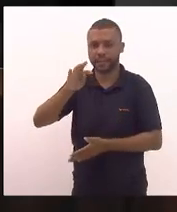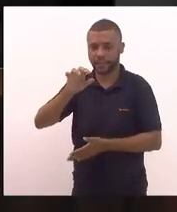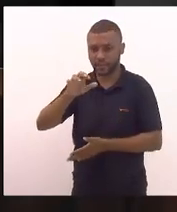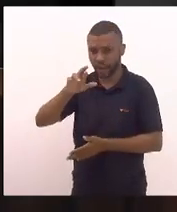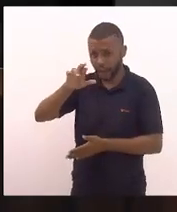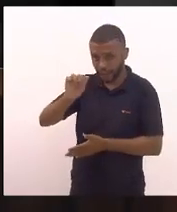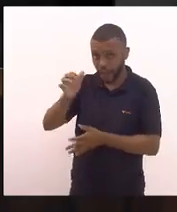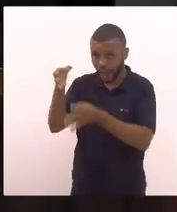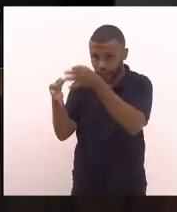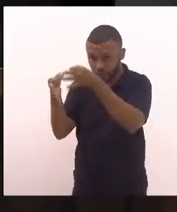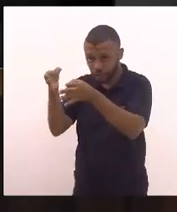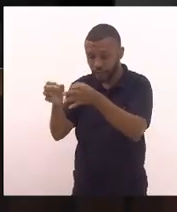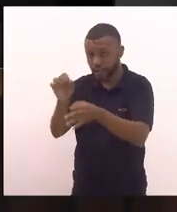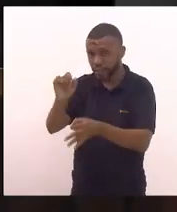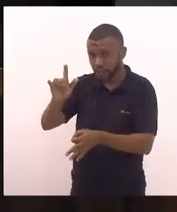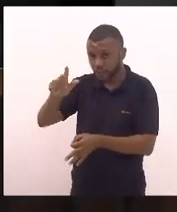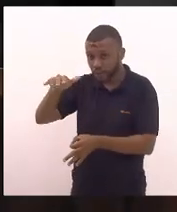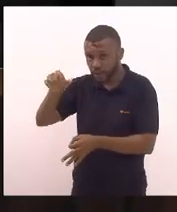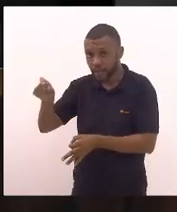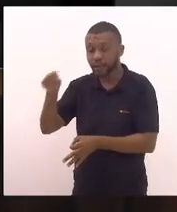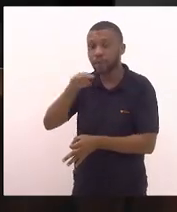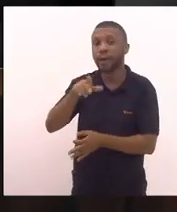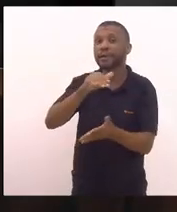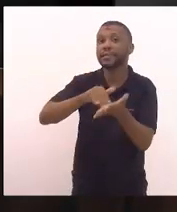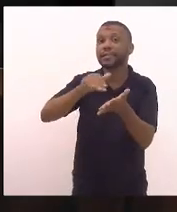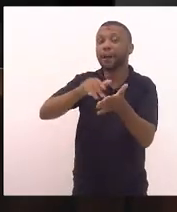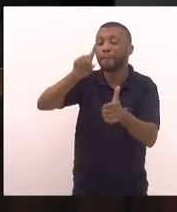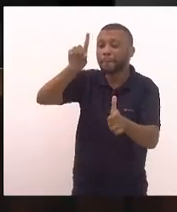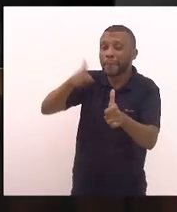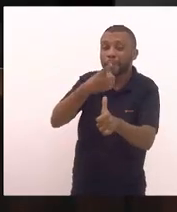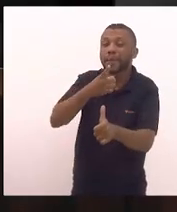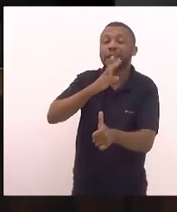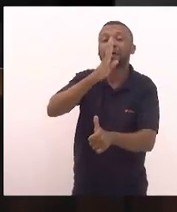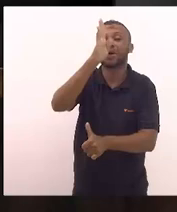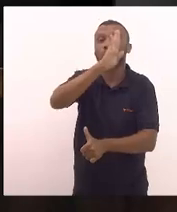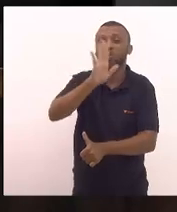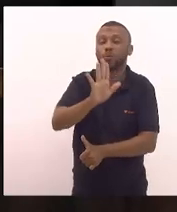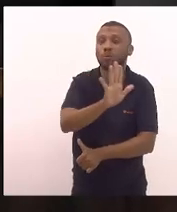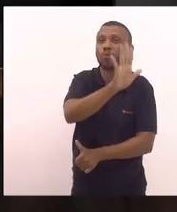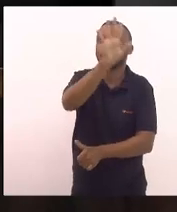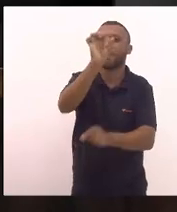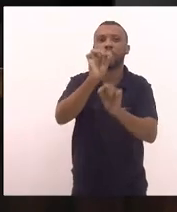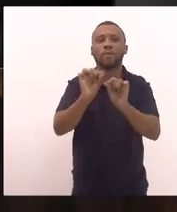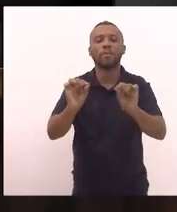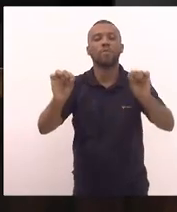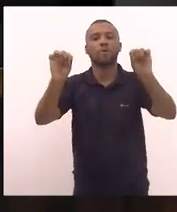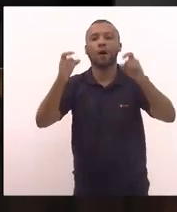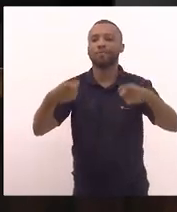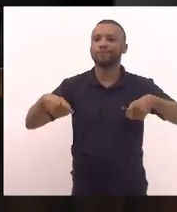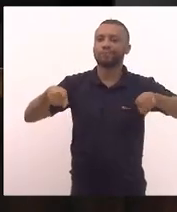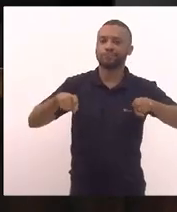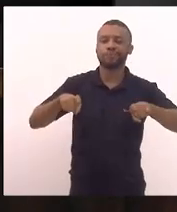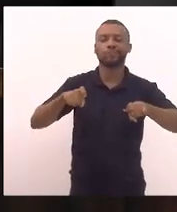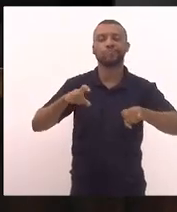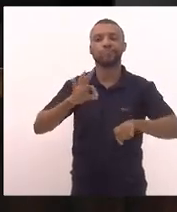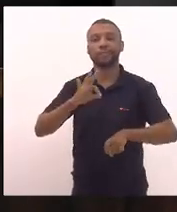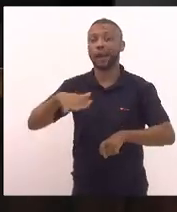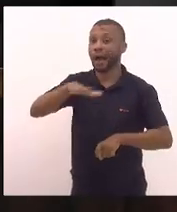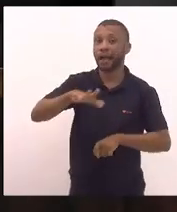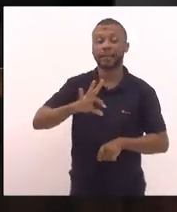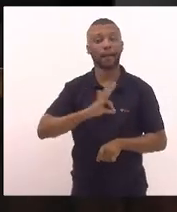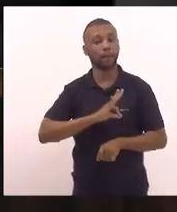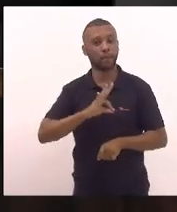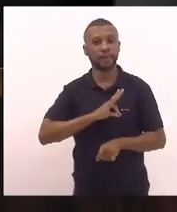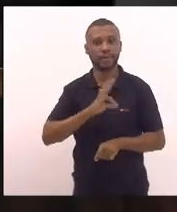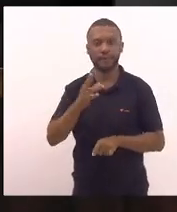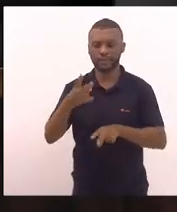com a Cilnia e uma secretária penal, a primeira do Brasil a assumir a pasta da Polícia Penal. Então, a gente fica muito